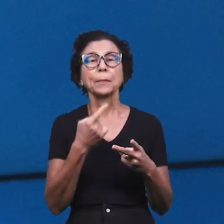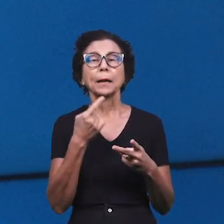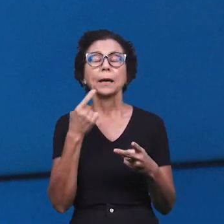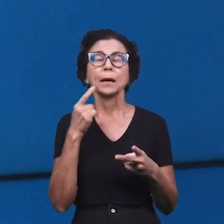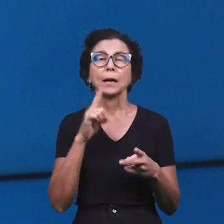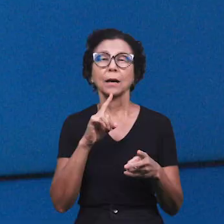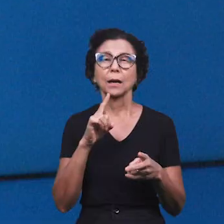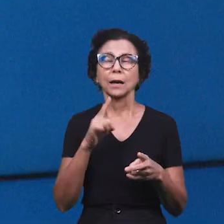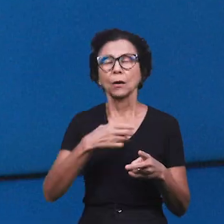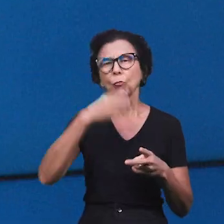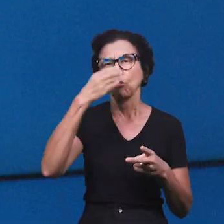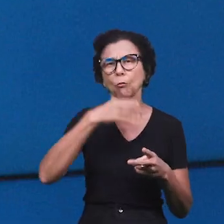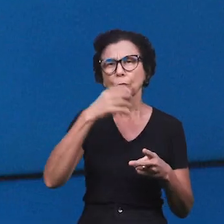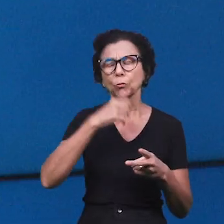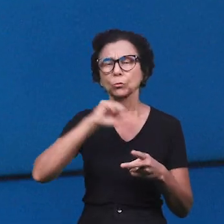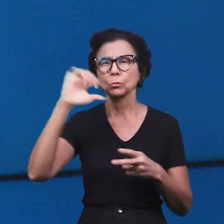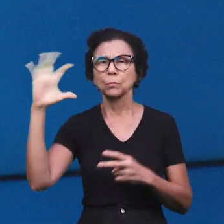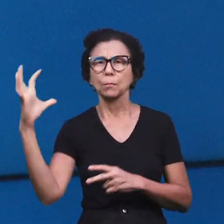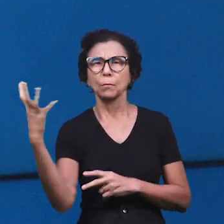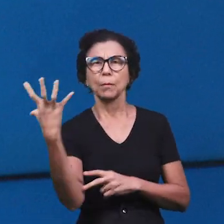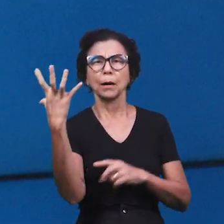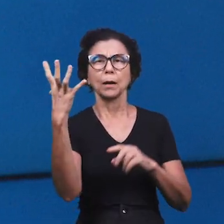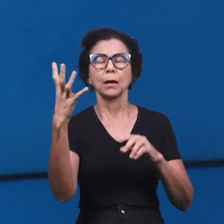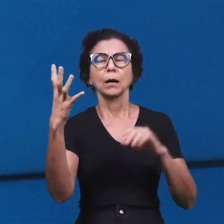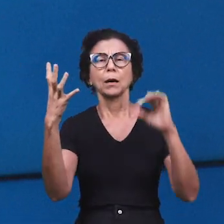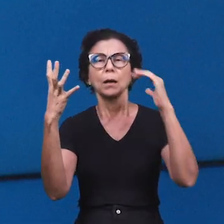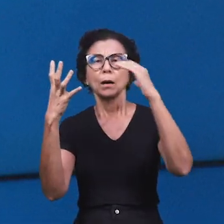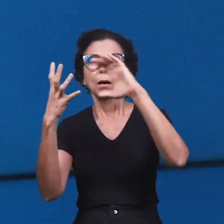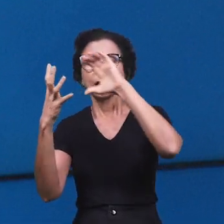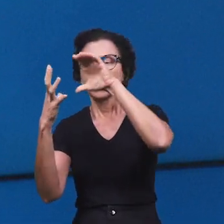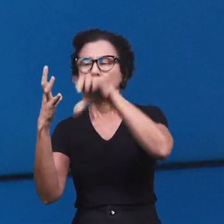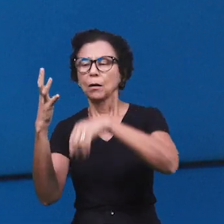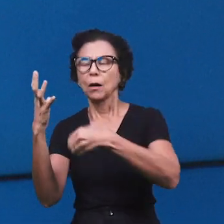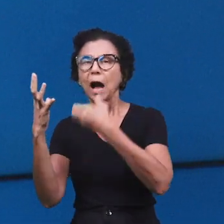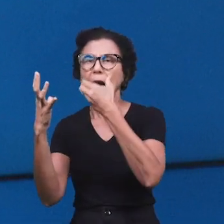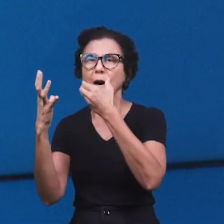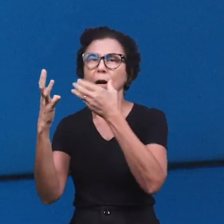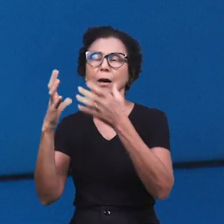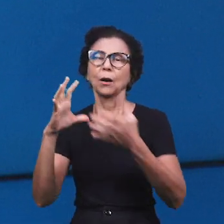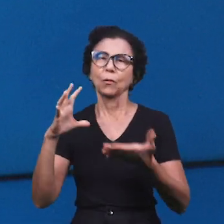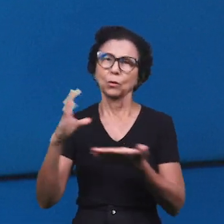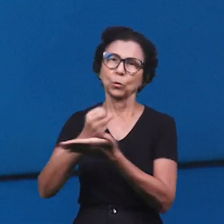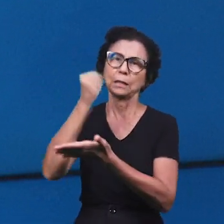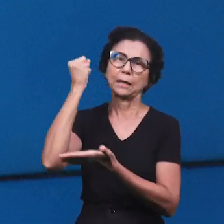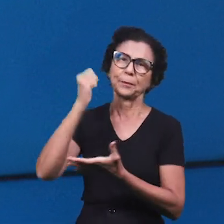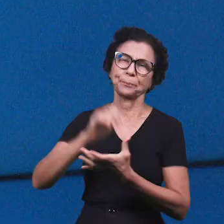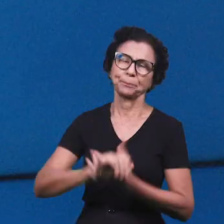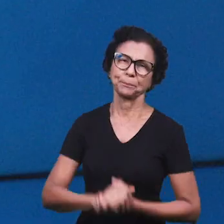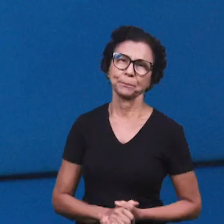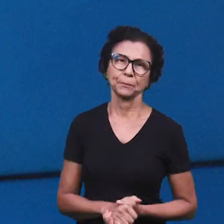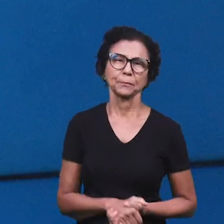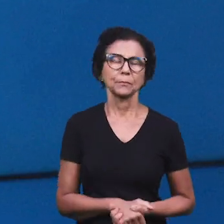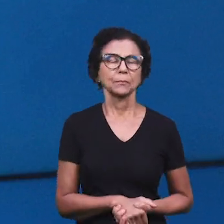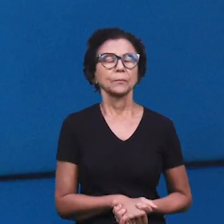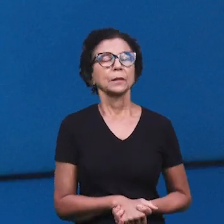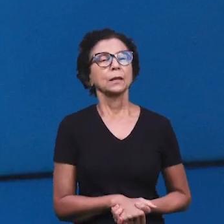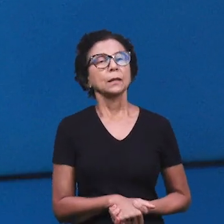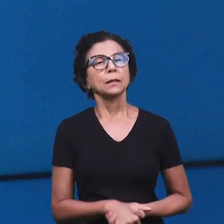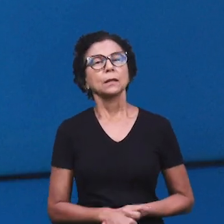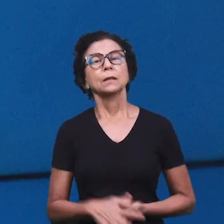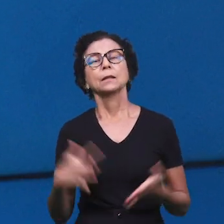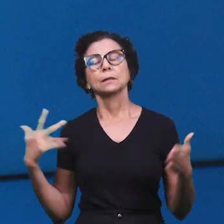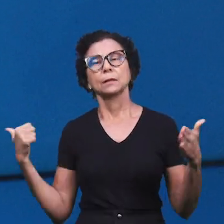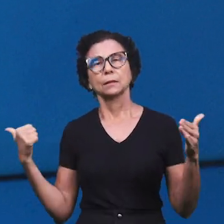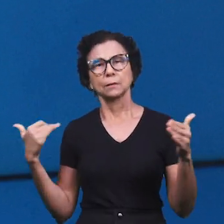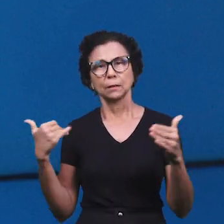Santo iniciou lá em Sardes, também em Filadélfia e até os nossos dias, né? O Espírito Santo sendo derramado sobre a